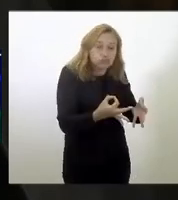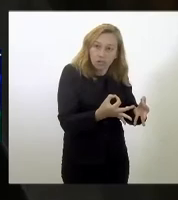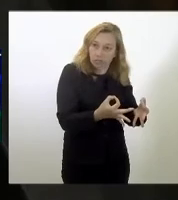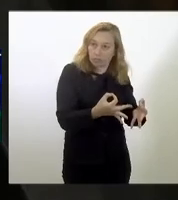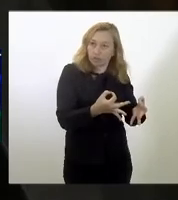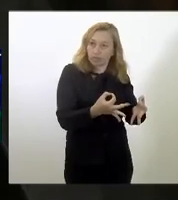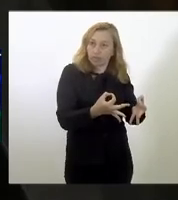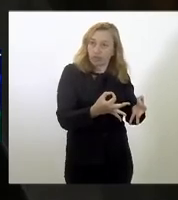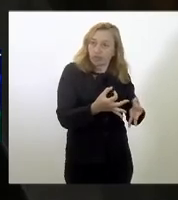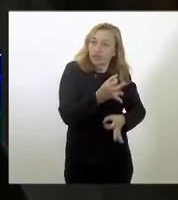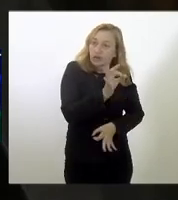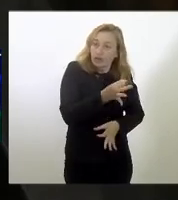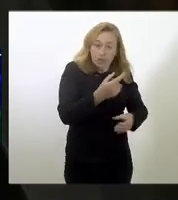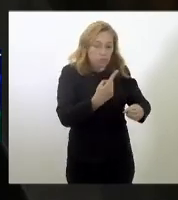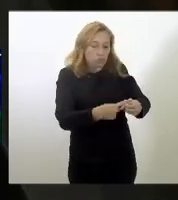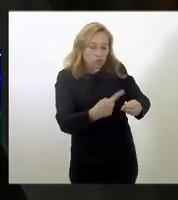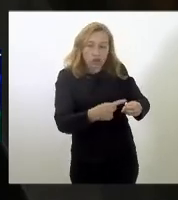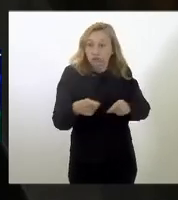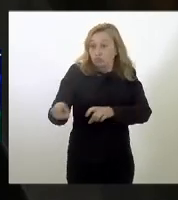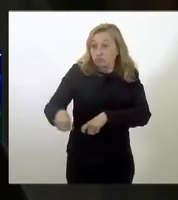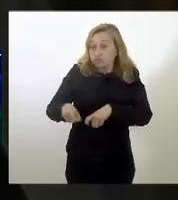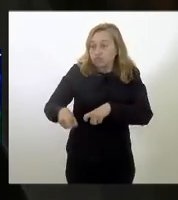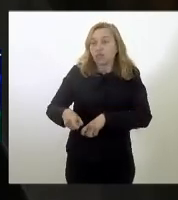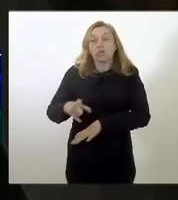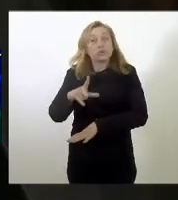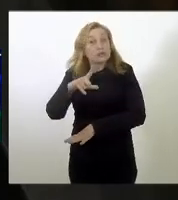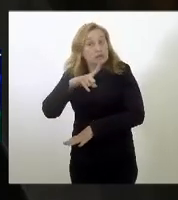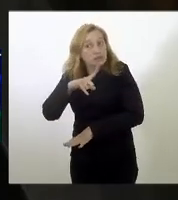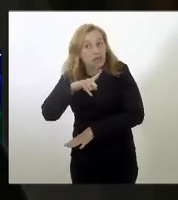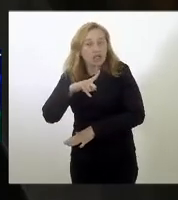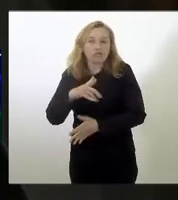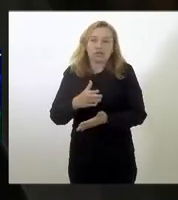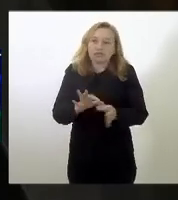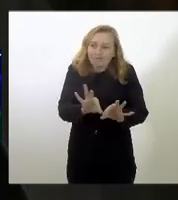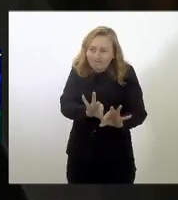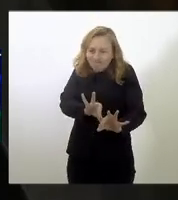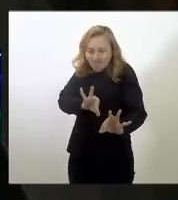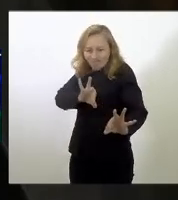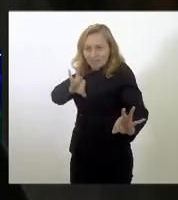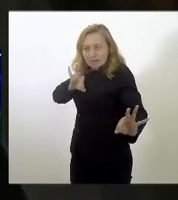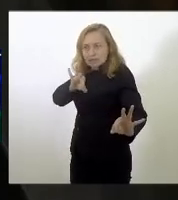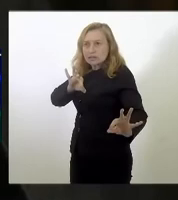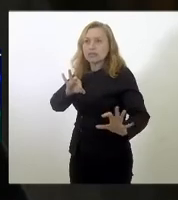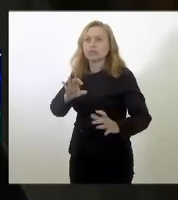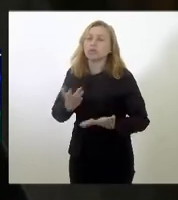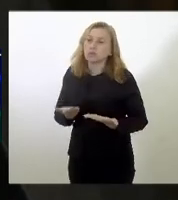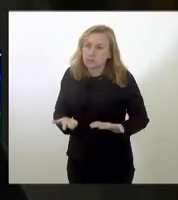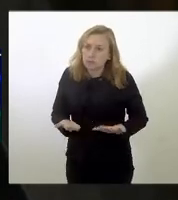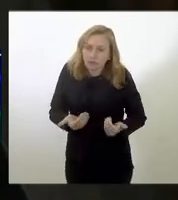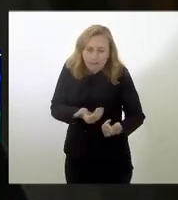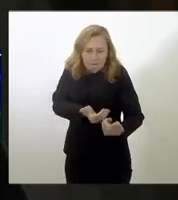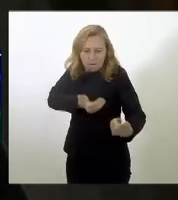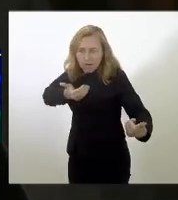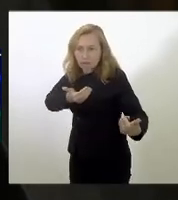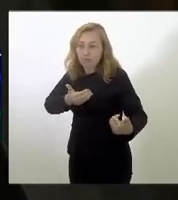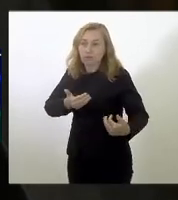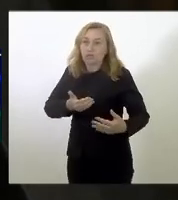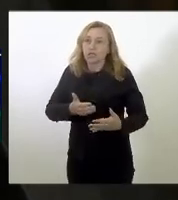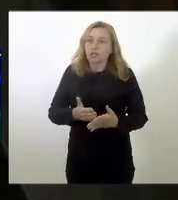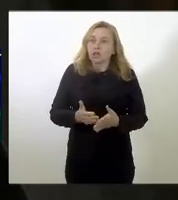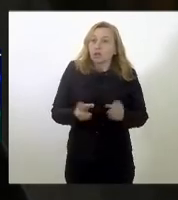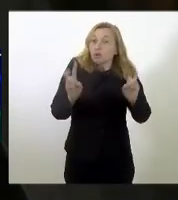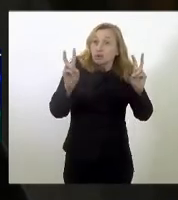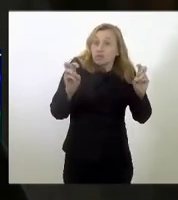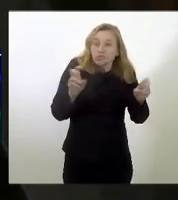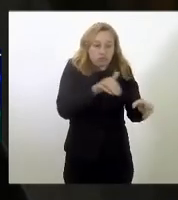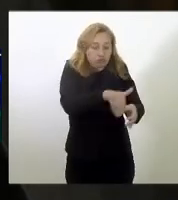atenção necessária aos municípios do interior. Existe esse distanciamento, existe. Eles medem a questão